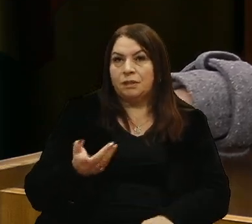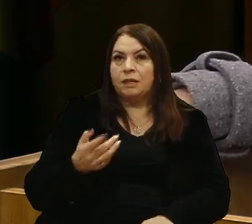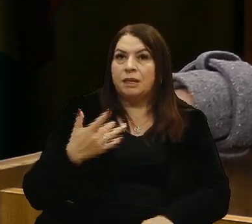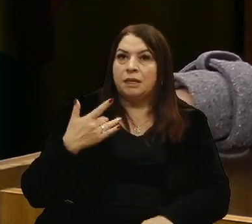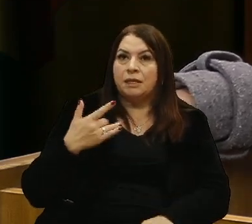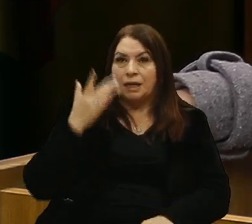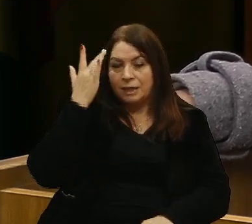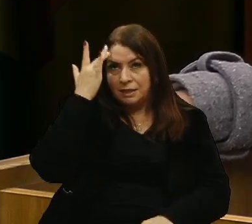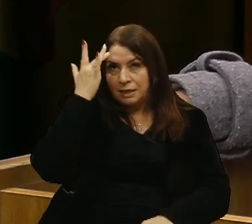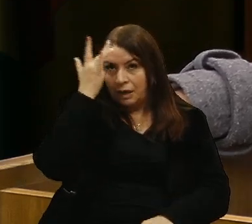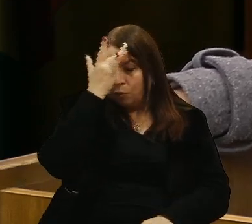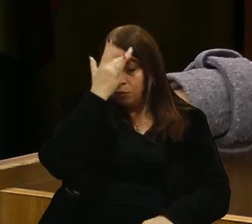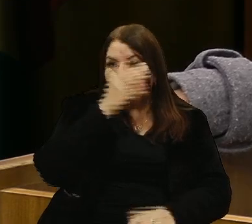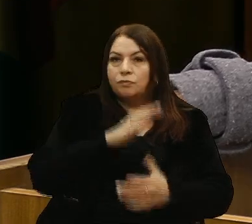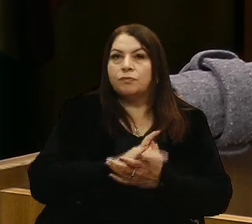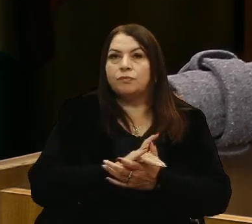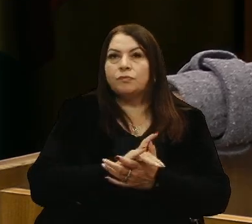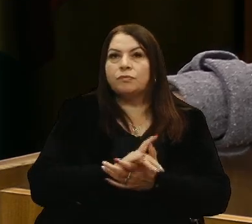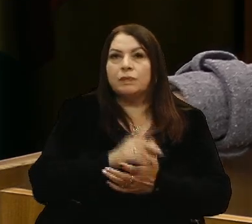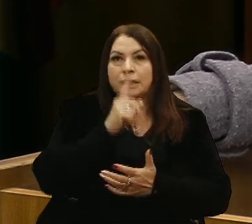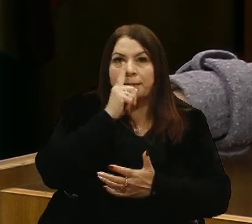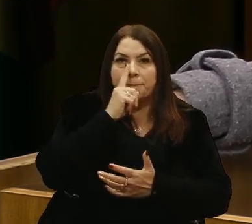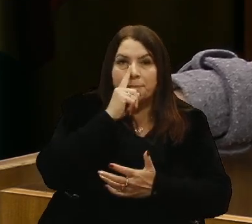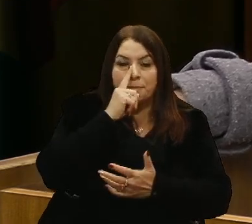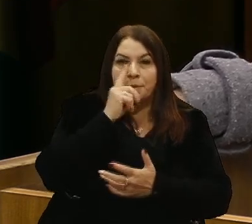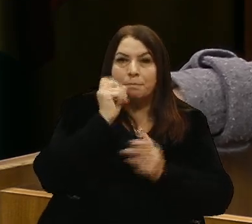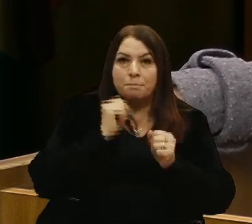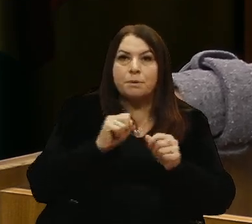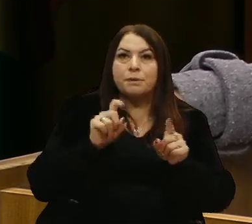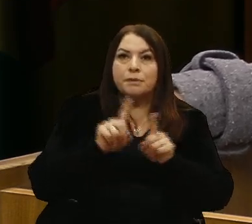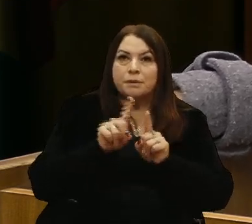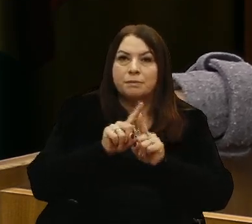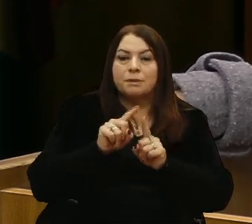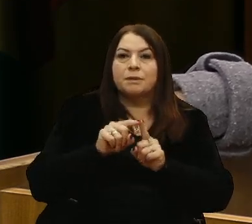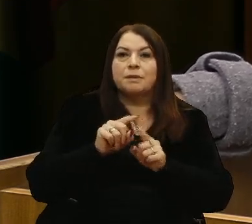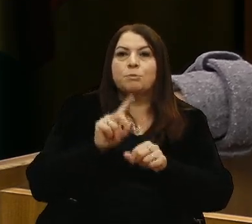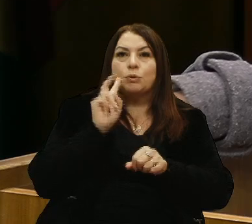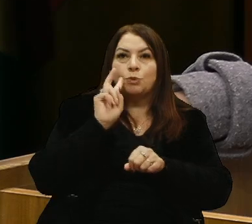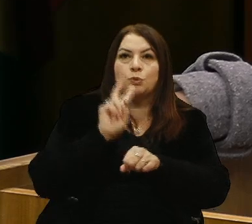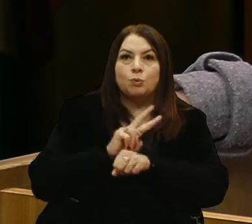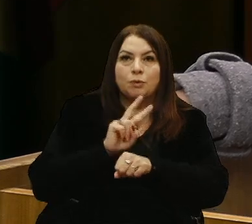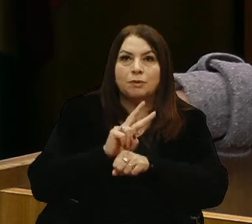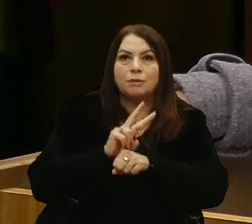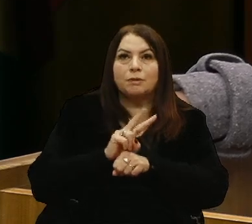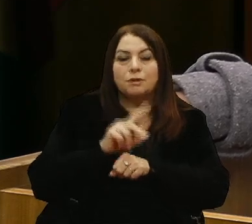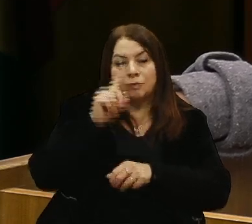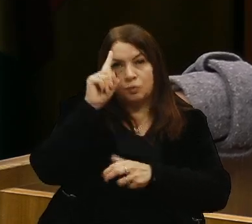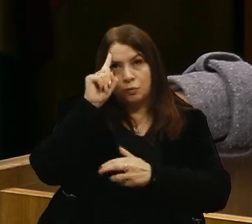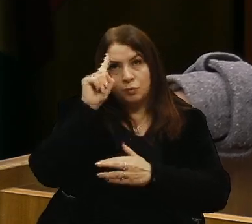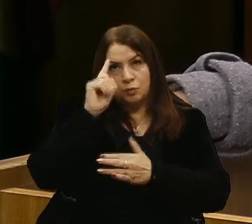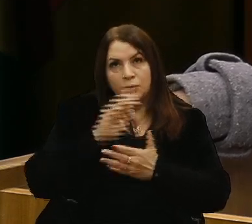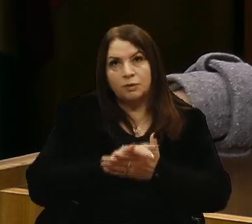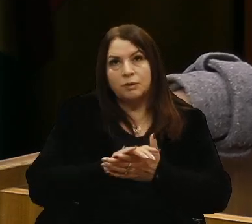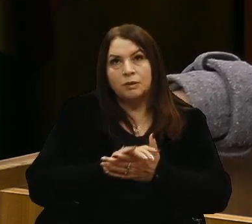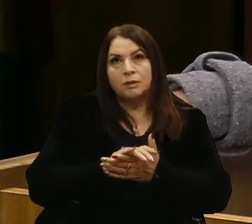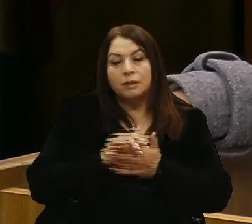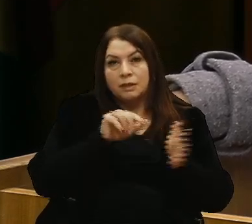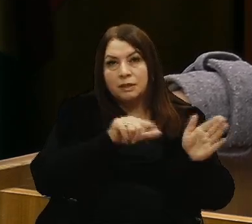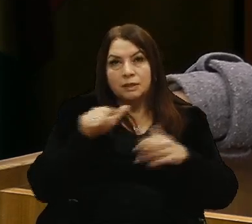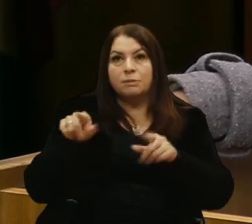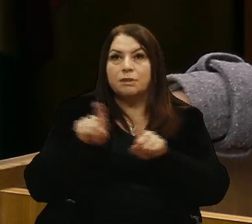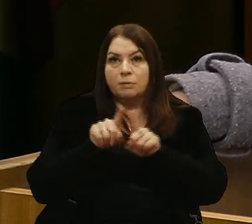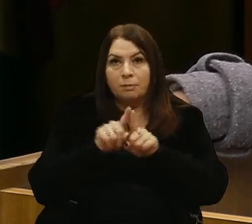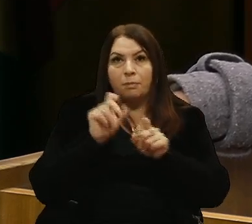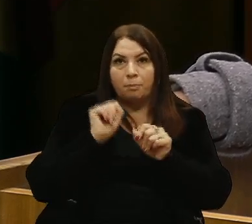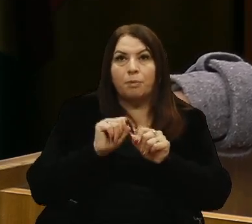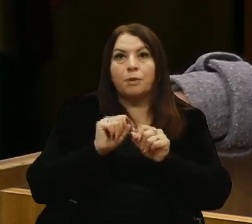saúde mental dessas mães possa também ser preservada a cada dia e que essa semana também